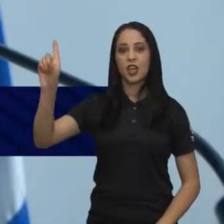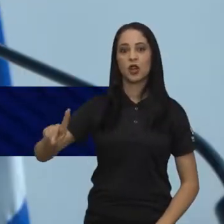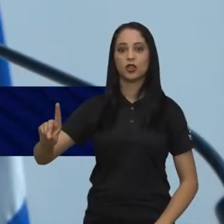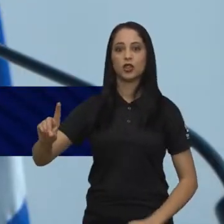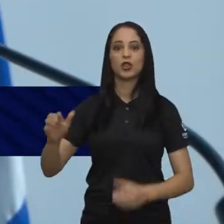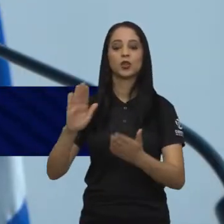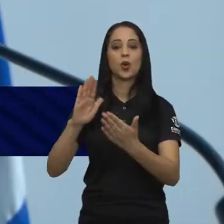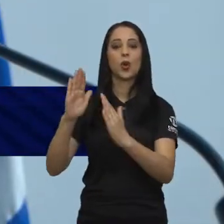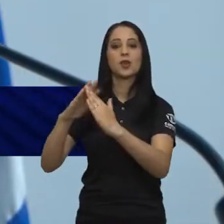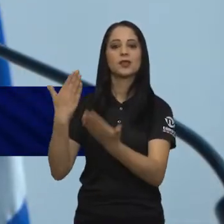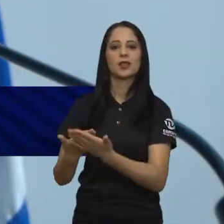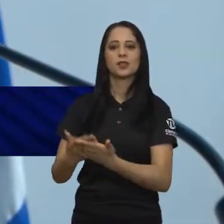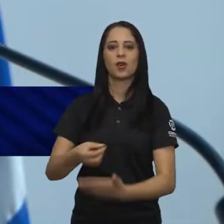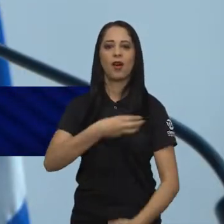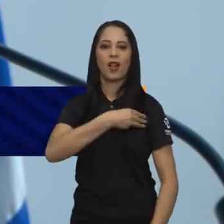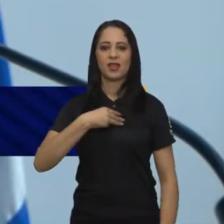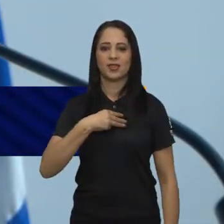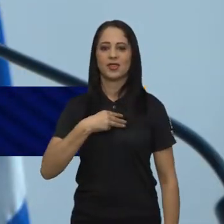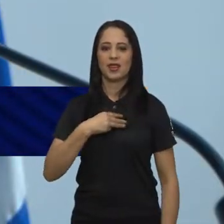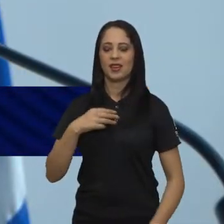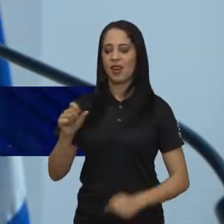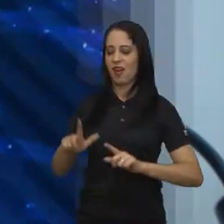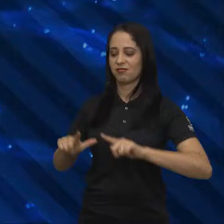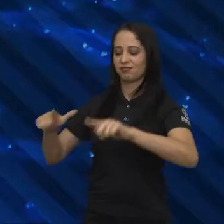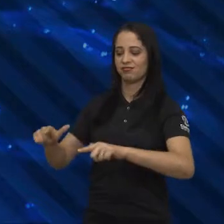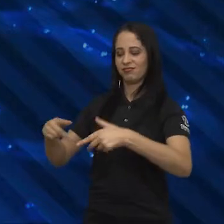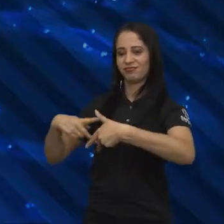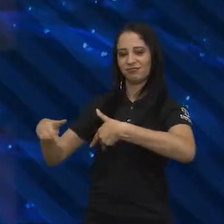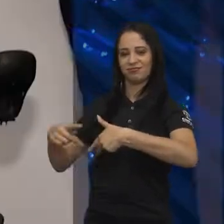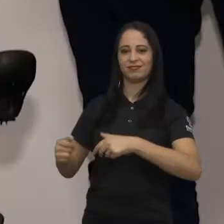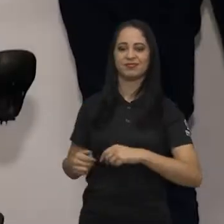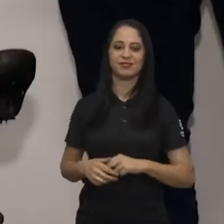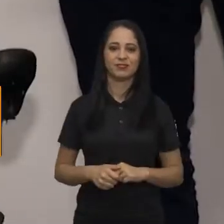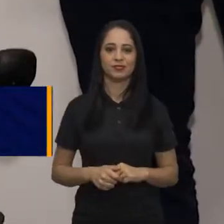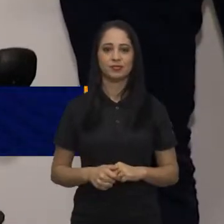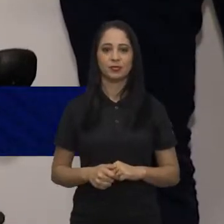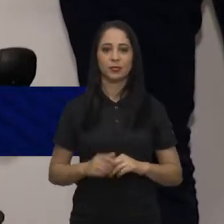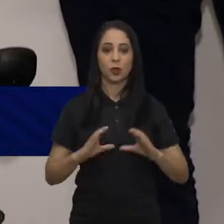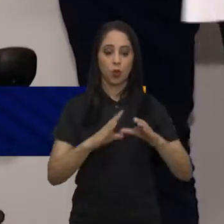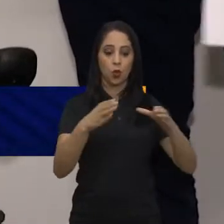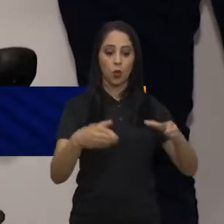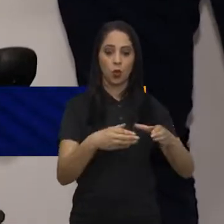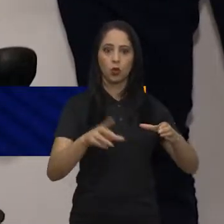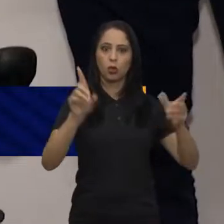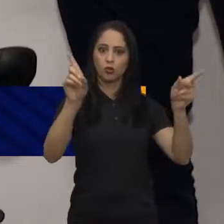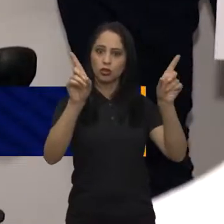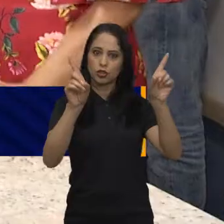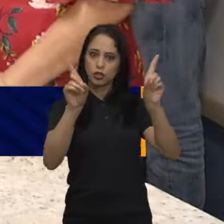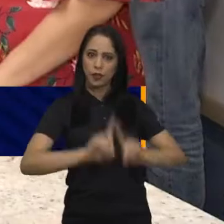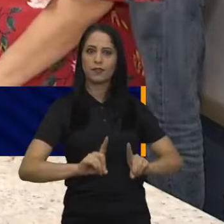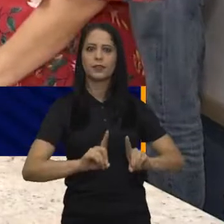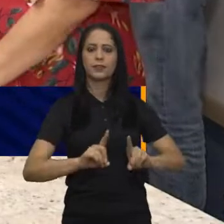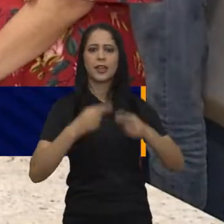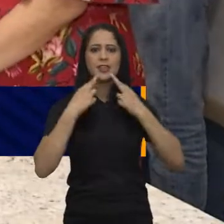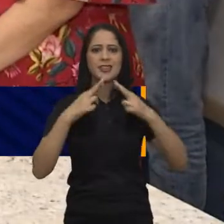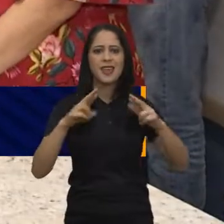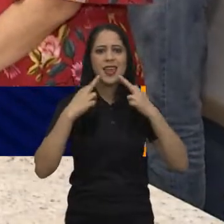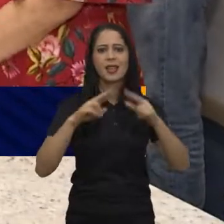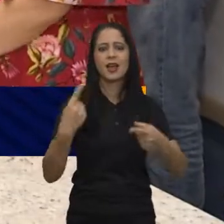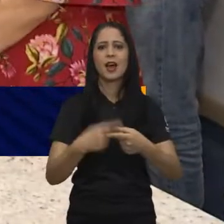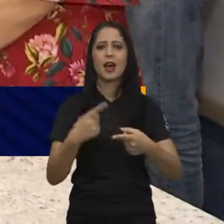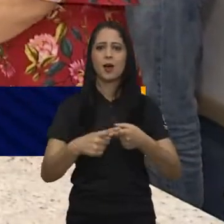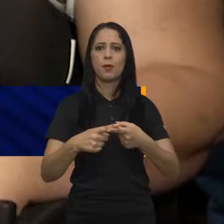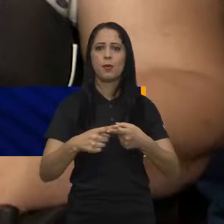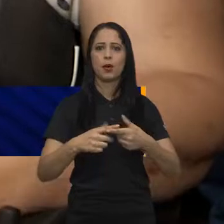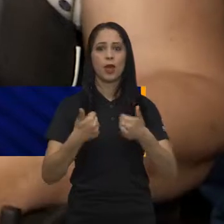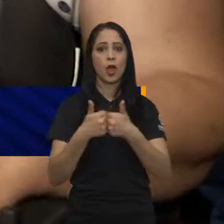São José Maurício ogawa com Título de Cidadão joseense grupo de deficientes reclama sobre a interrupção no serviço de transporte